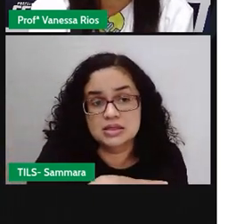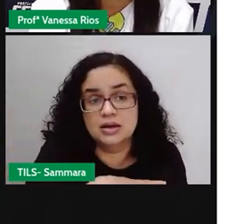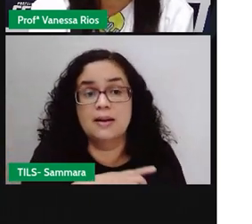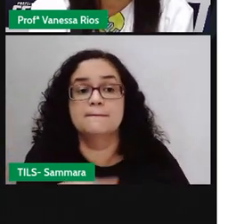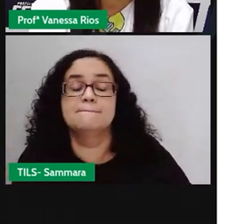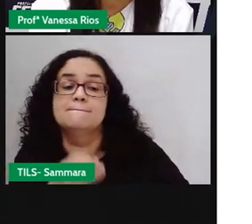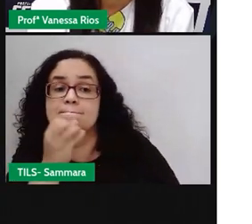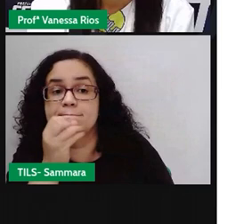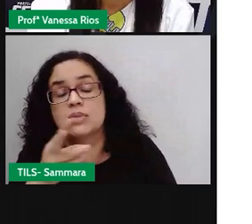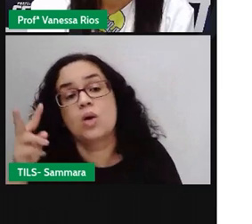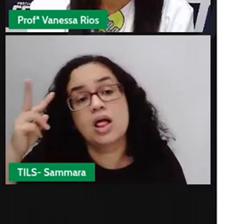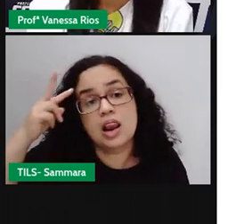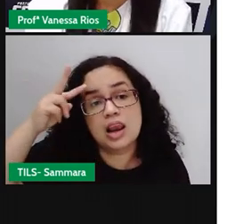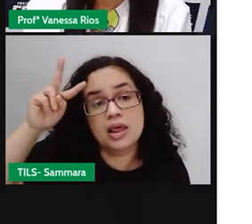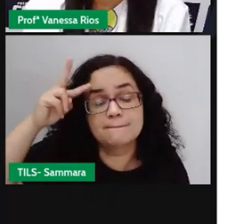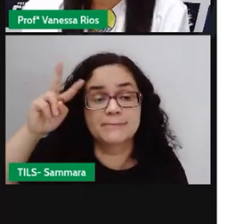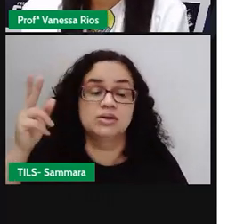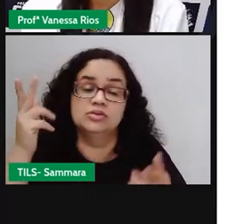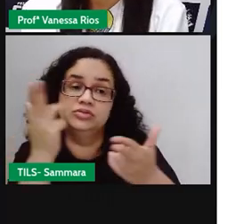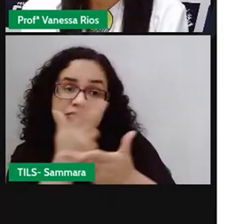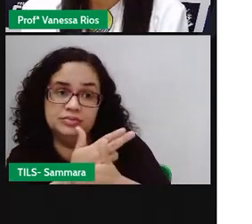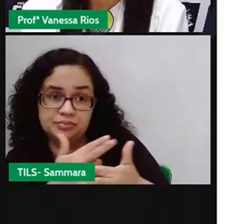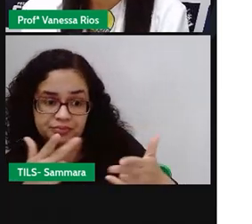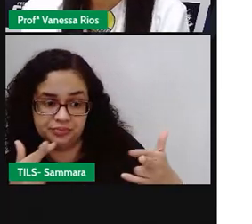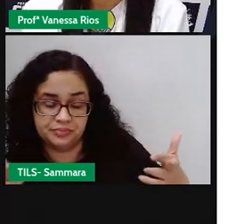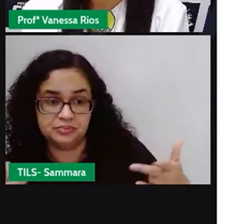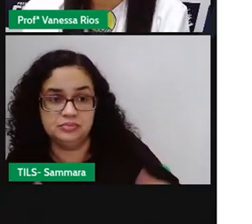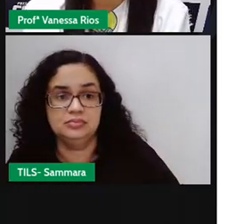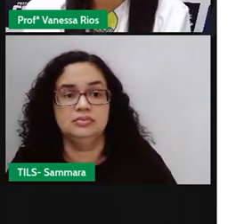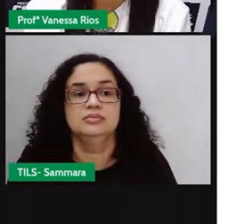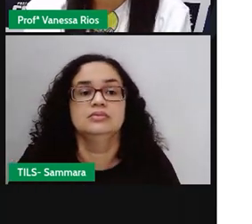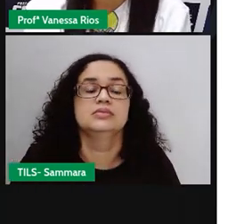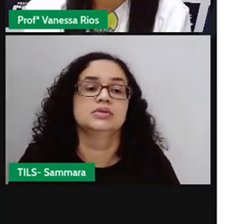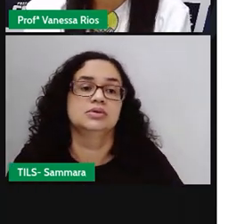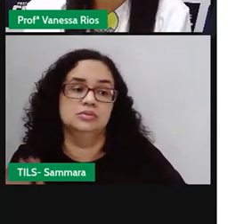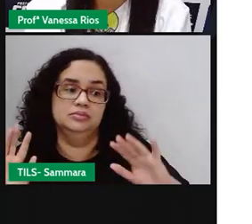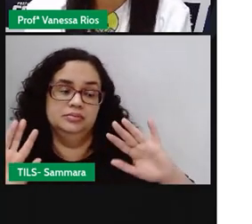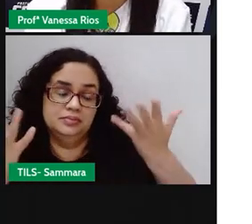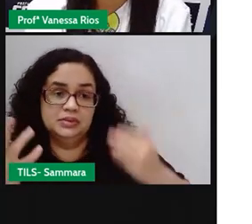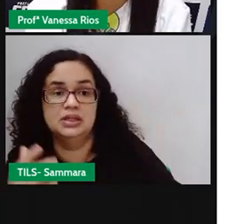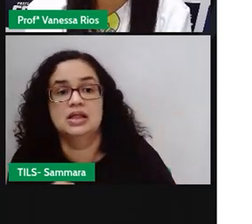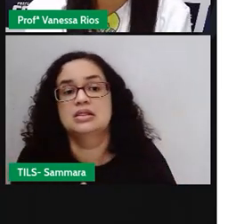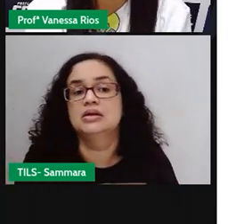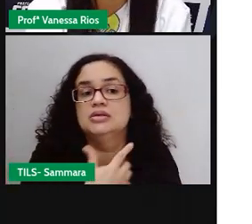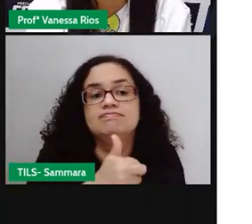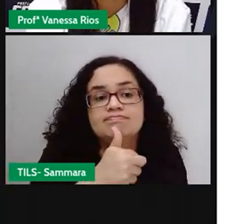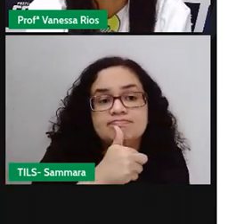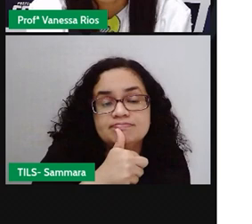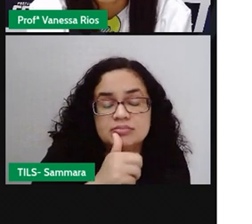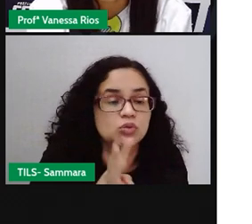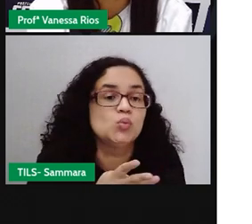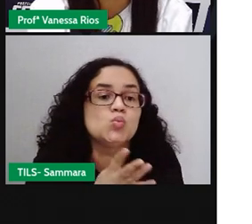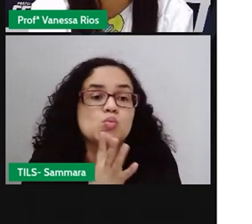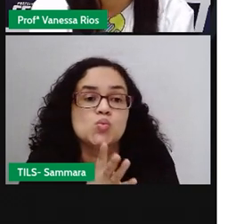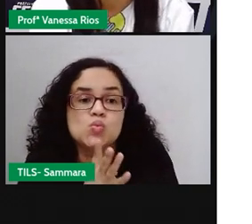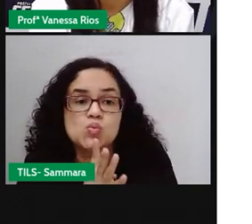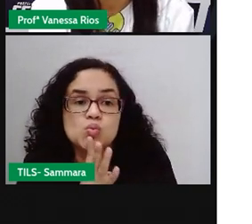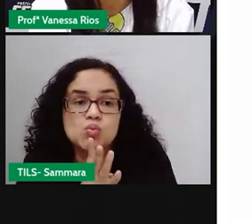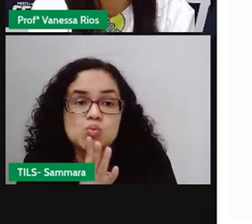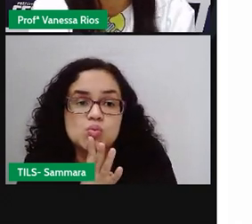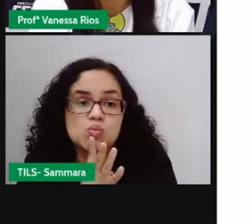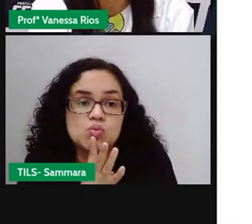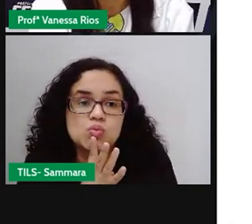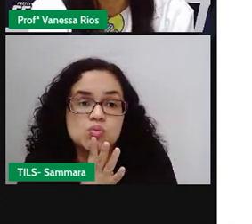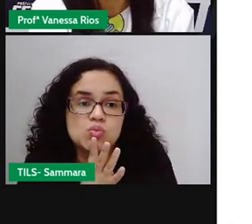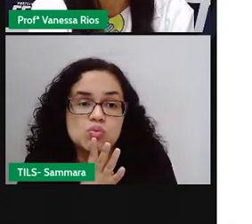bom lembrar que vários desses monumentos e dessas manifestações ainda não são reconhecidas